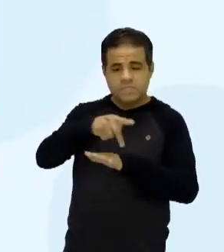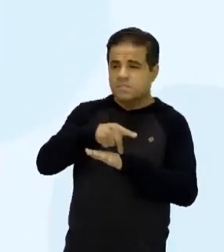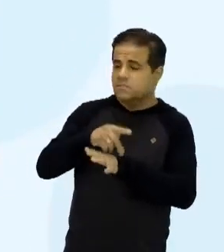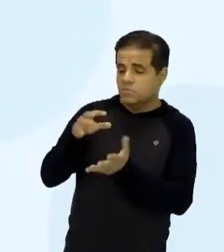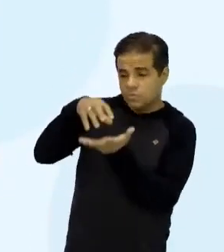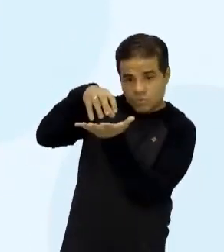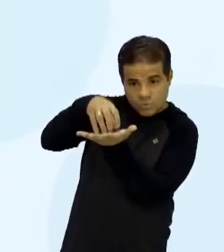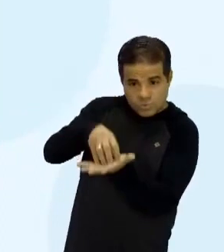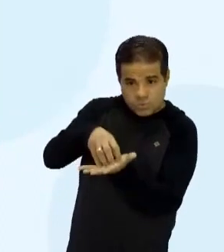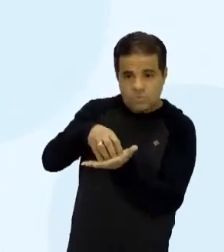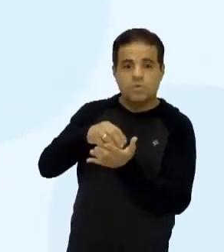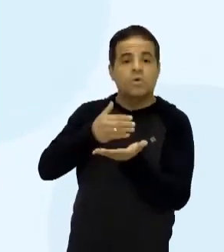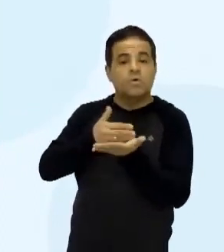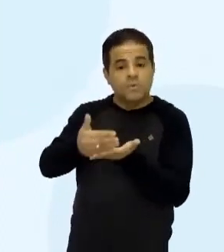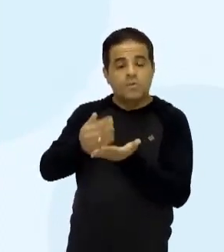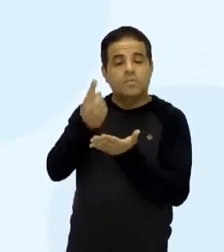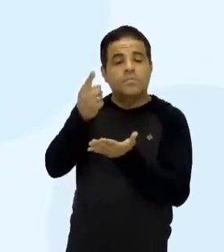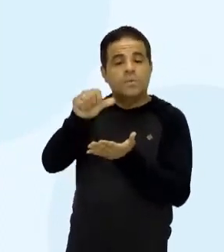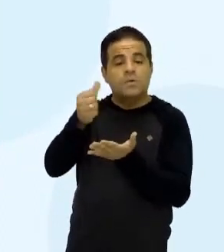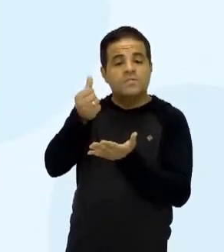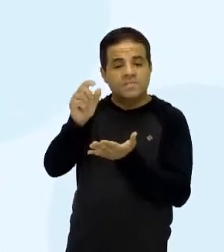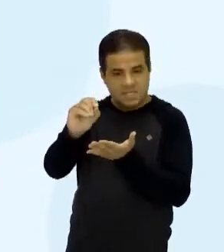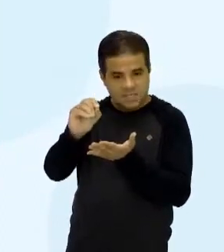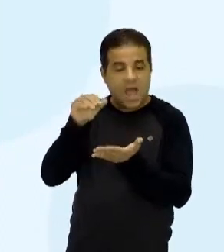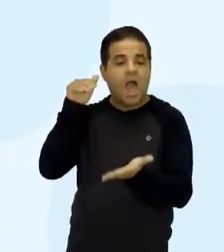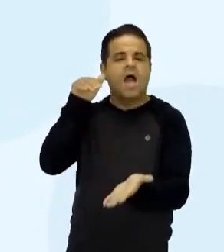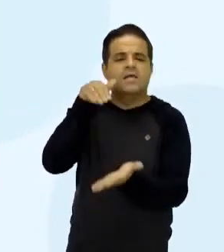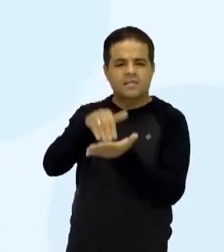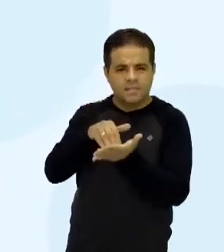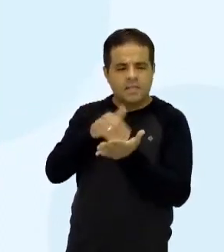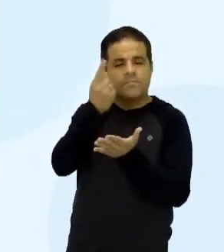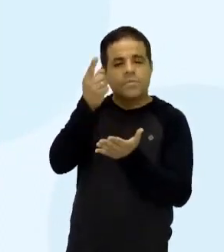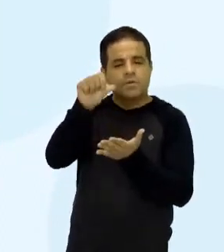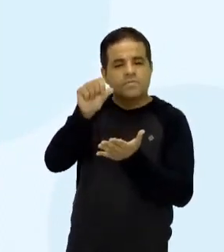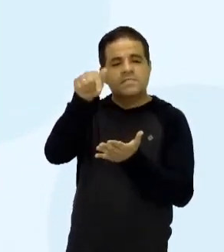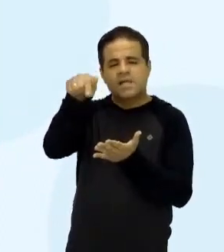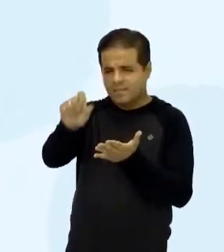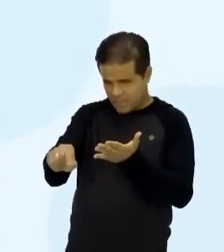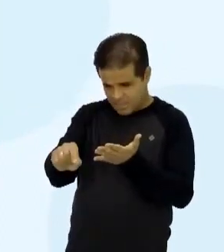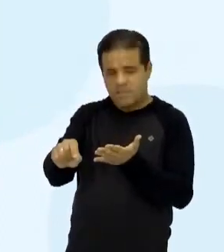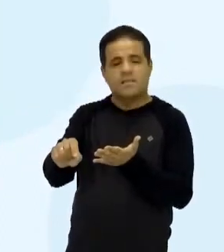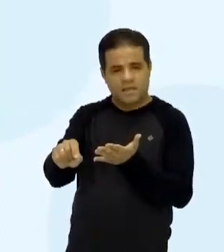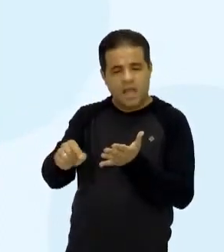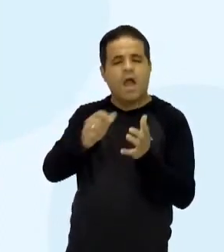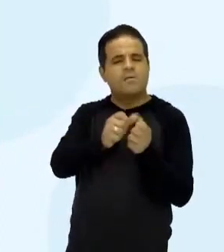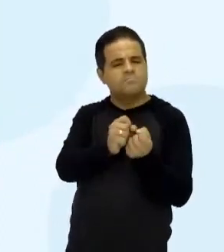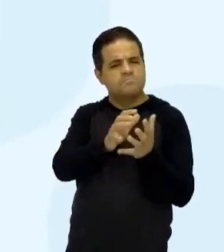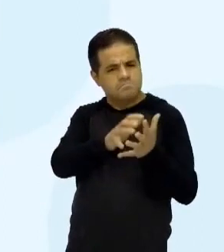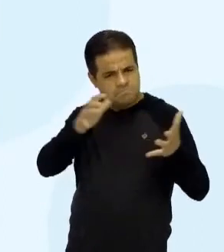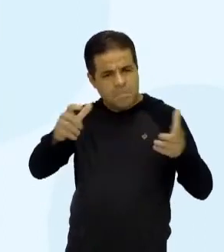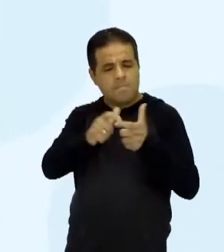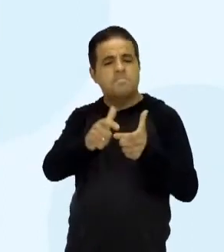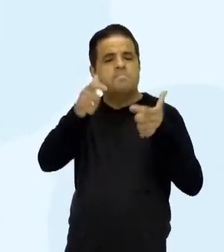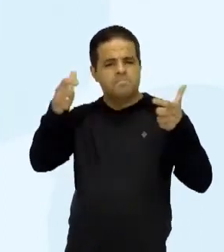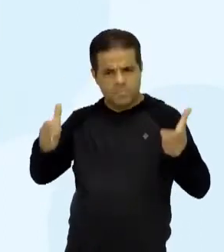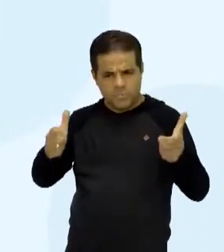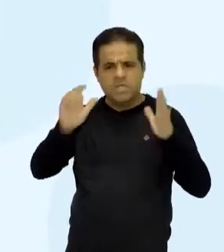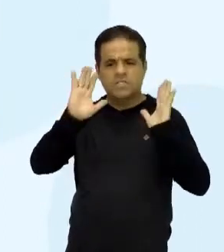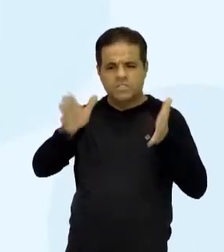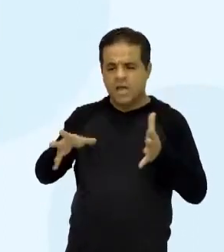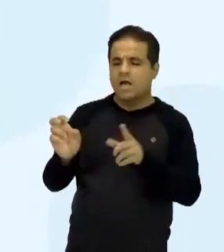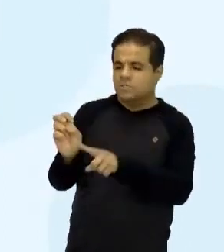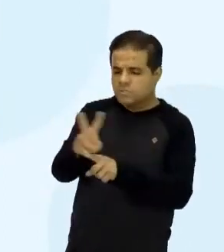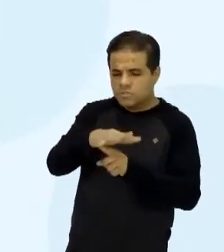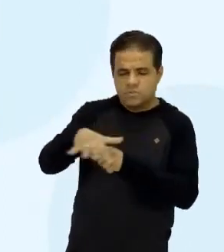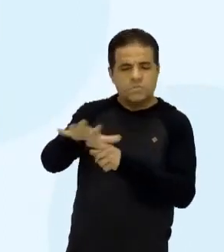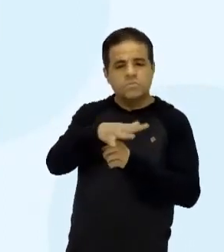núcleo central vai da década de 1960 até a década de 1970, né, com a grande maioria dos países já se